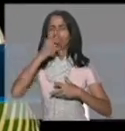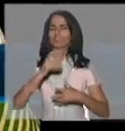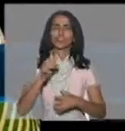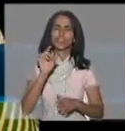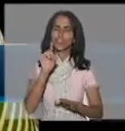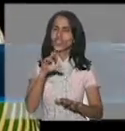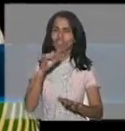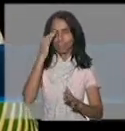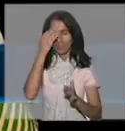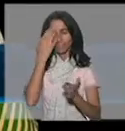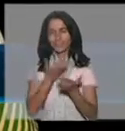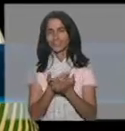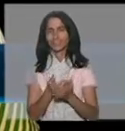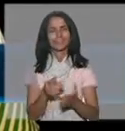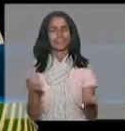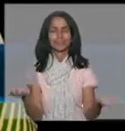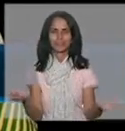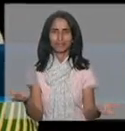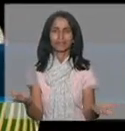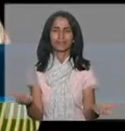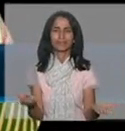nisso assim nessa